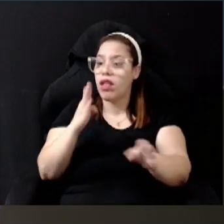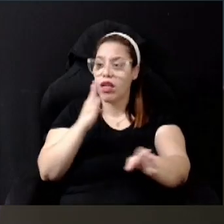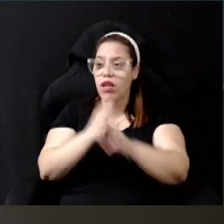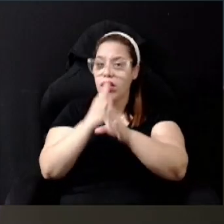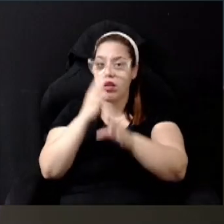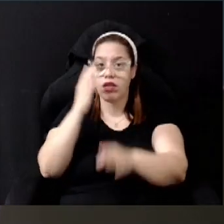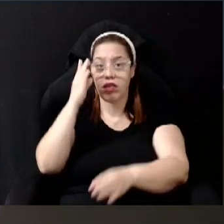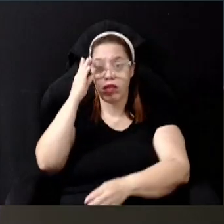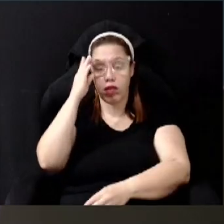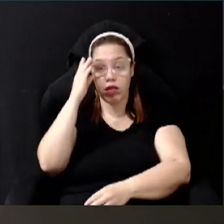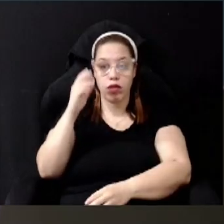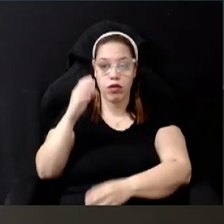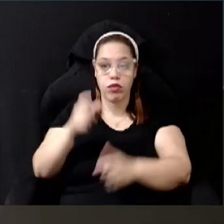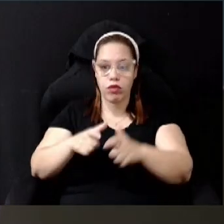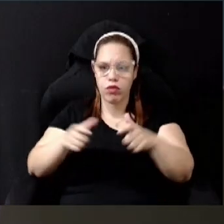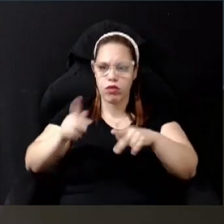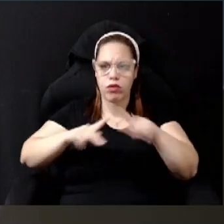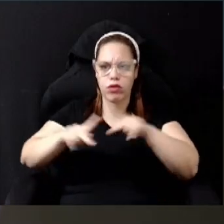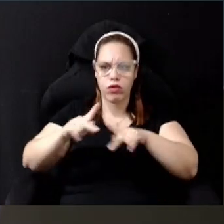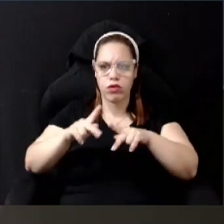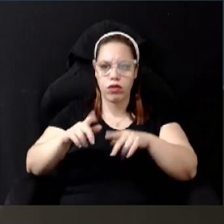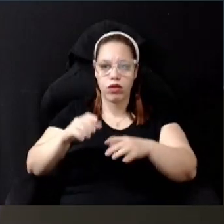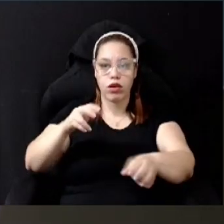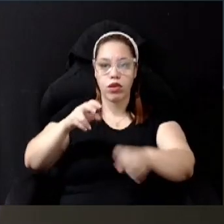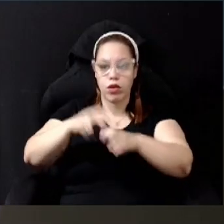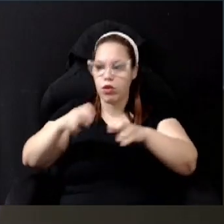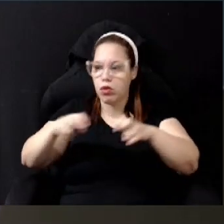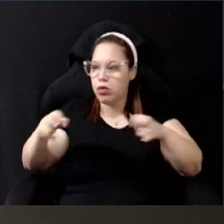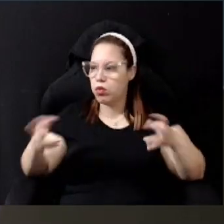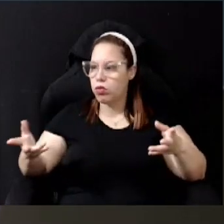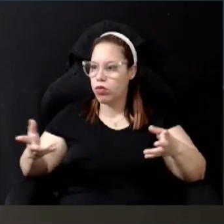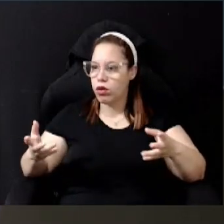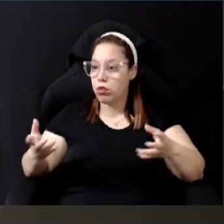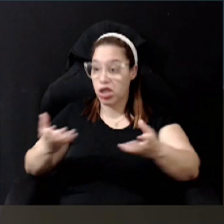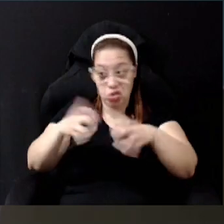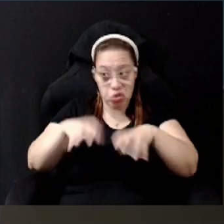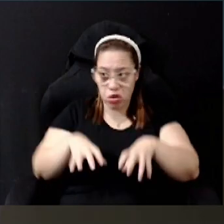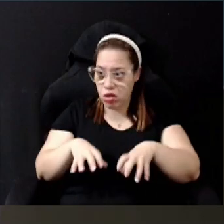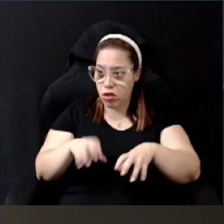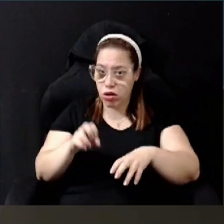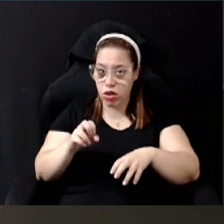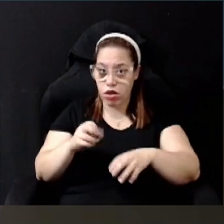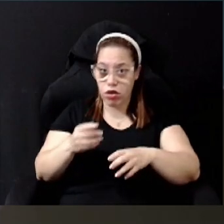maioria de população, por que a gente não ocupa esses lugares? Porque a gente não quer ou porque não nos deixam?